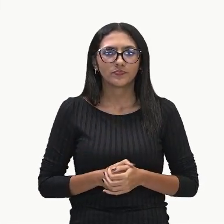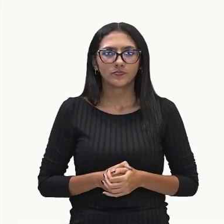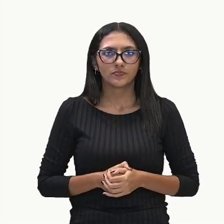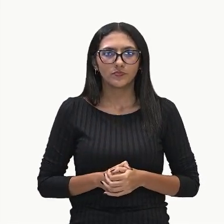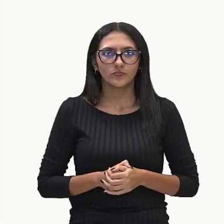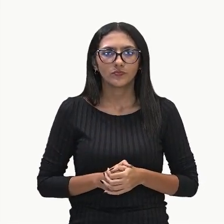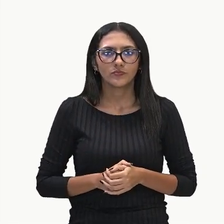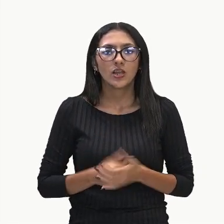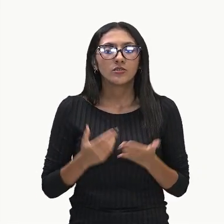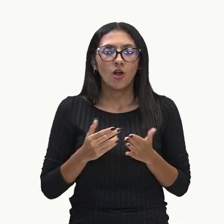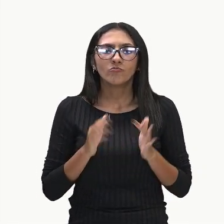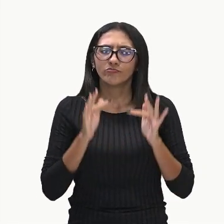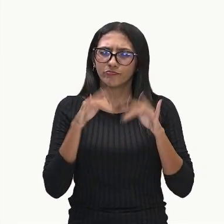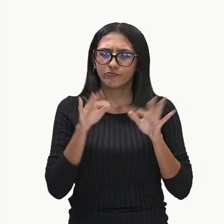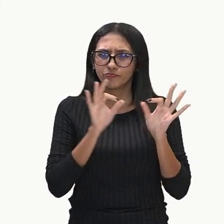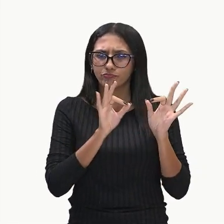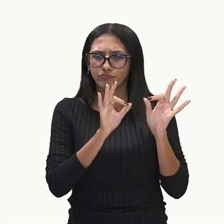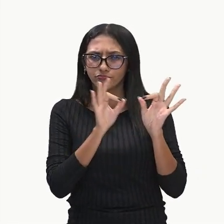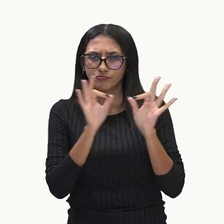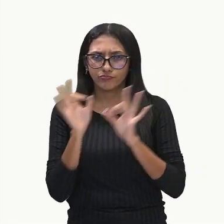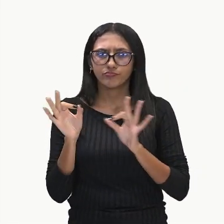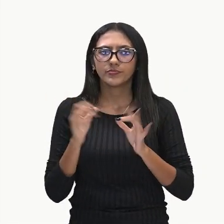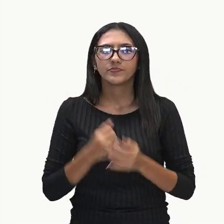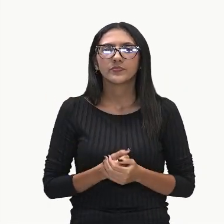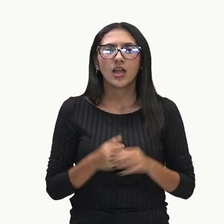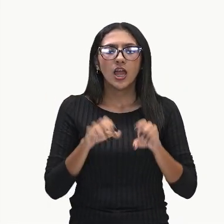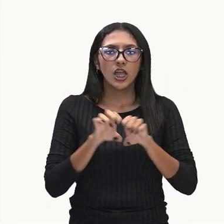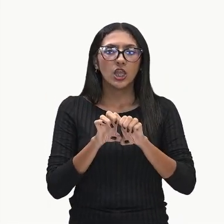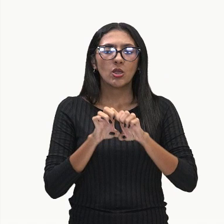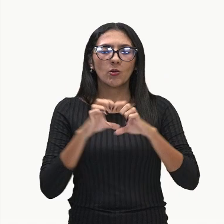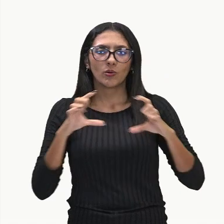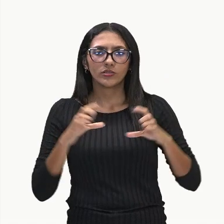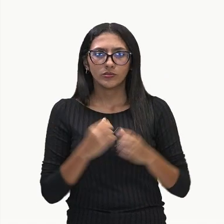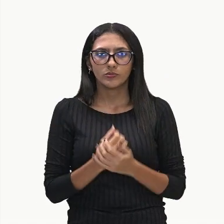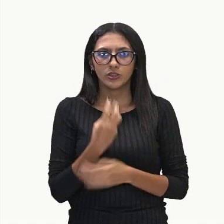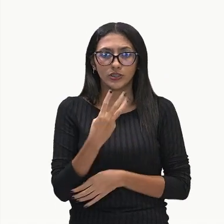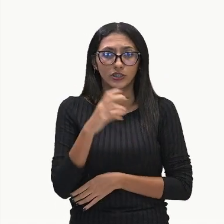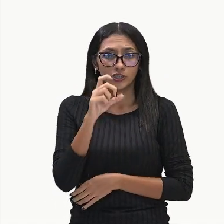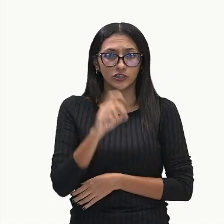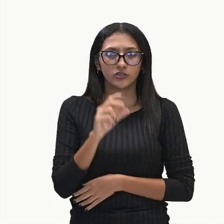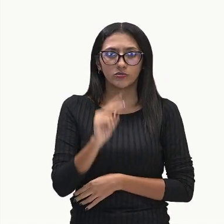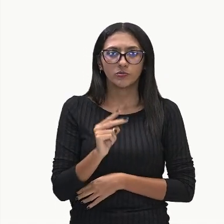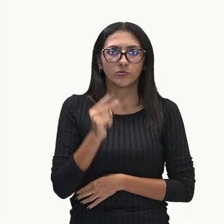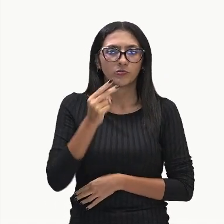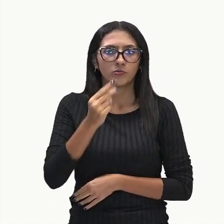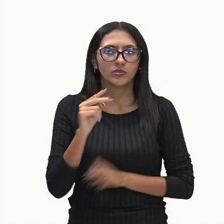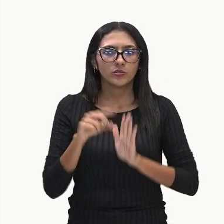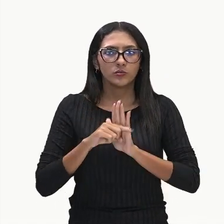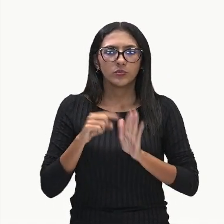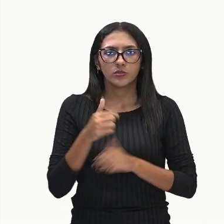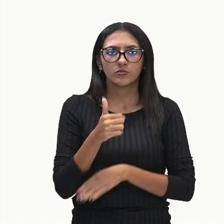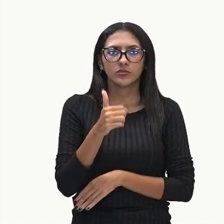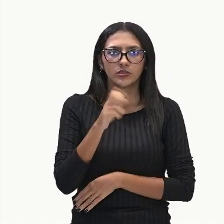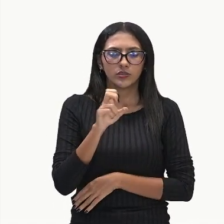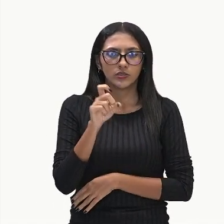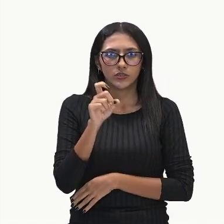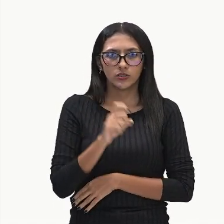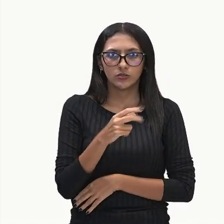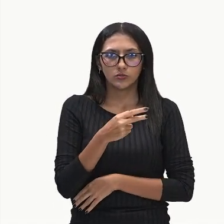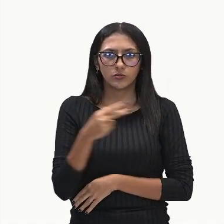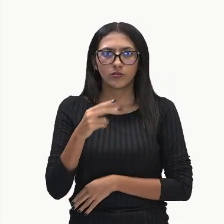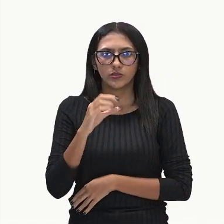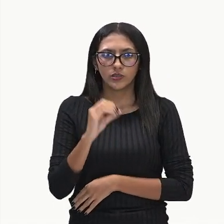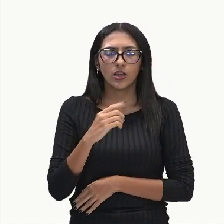depois disso, não é? Que a equação incompleta 3x² menos 15x igual a 0